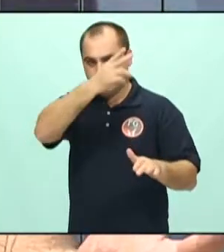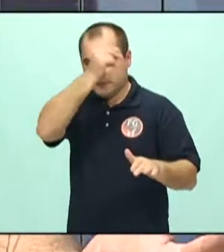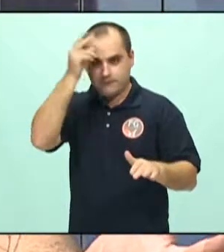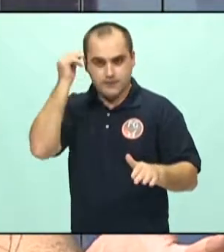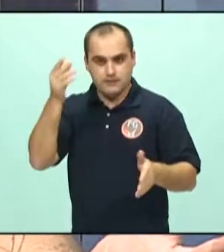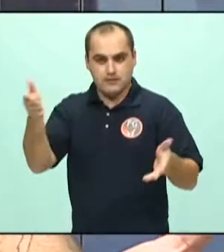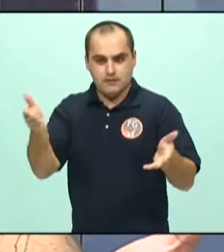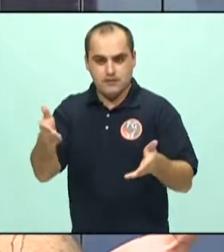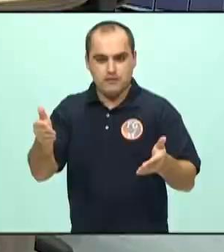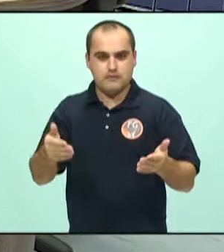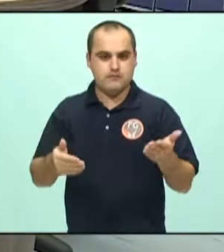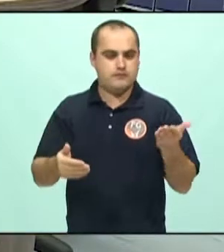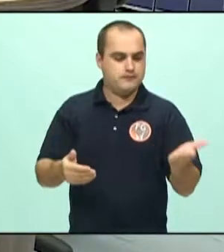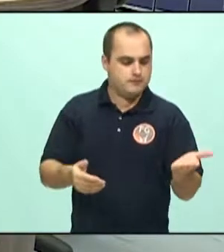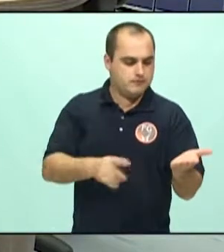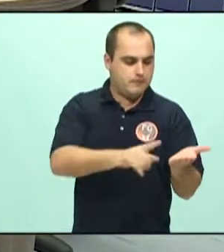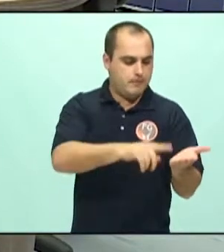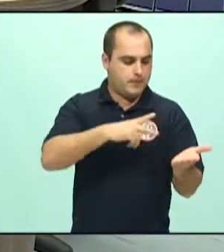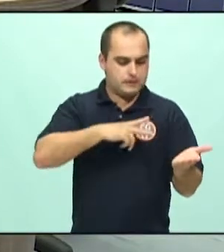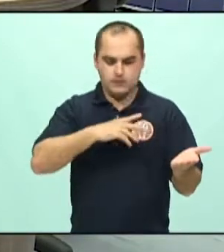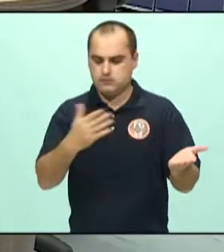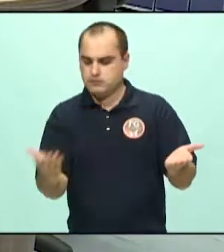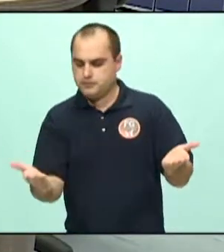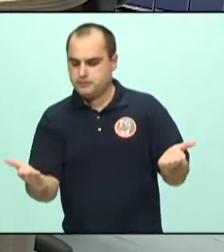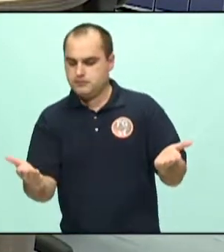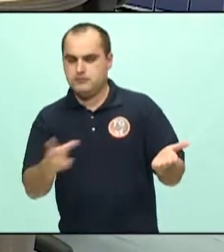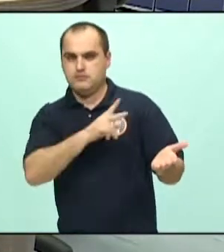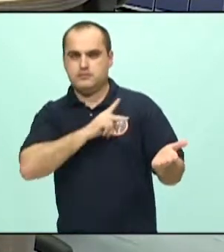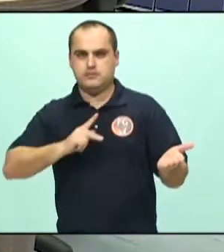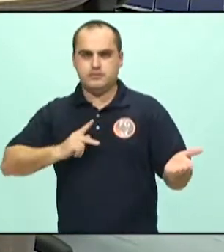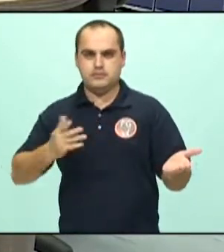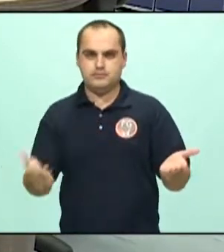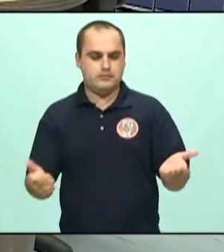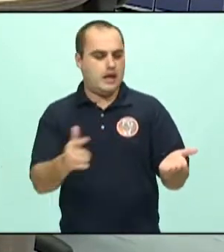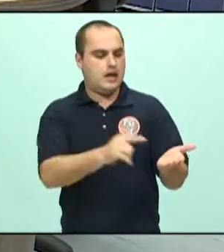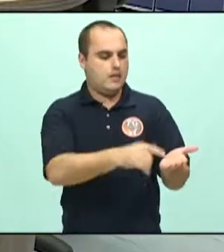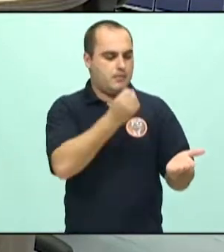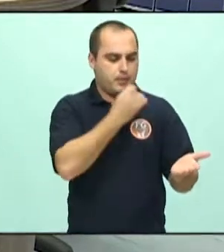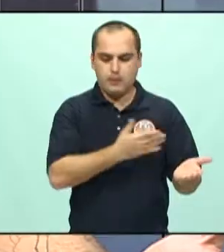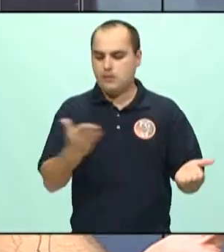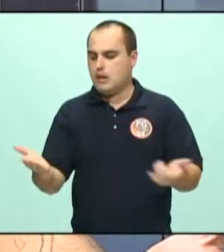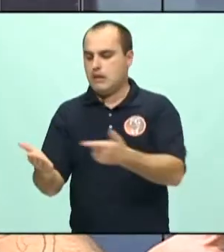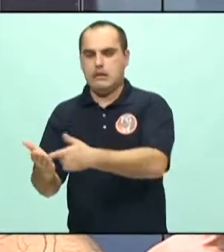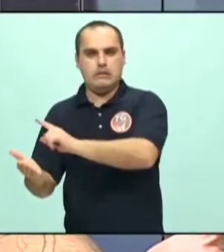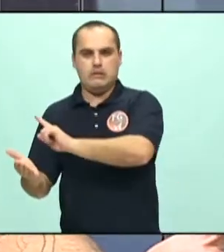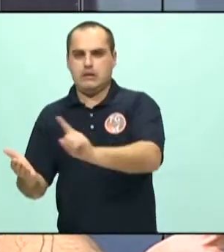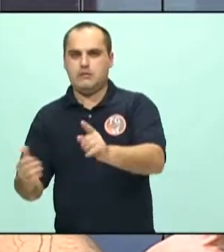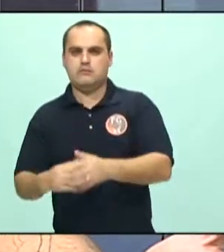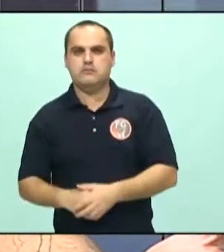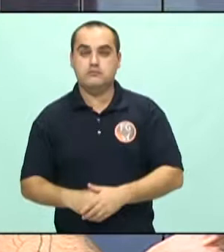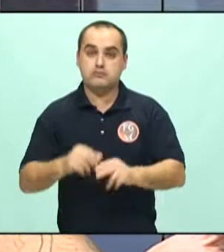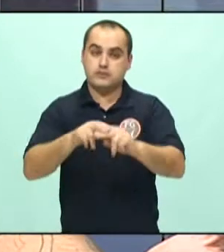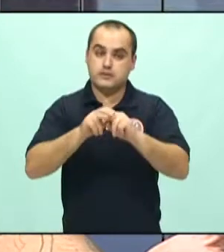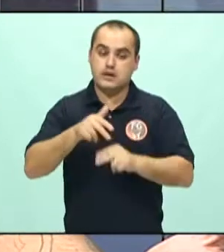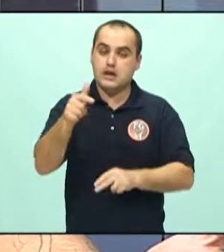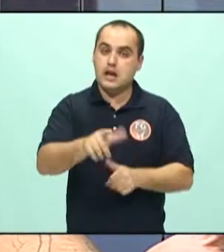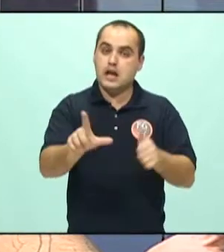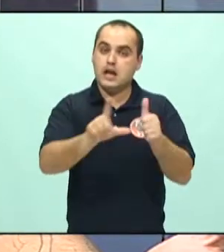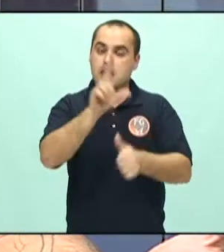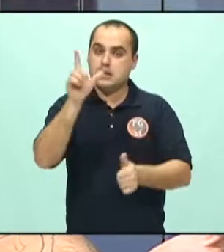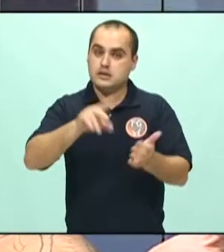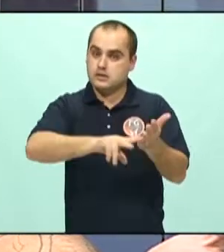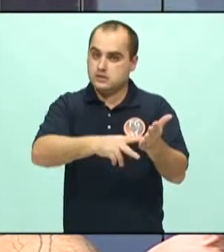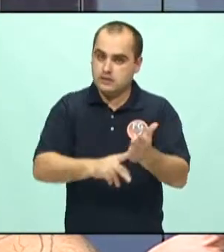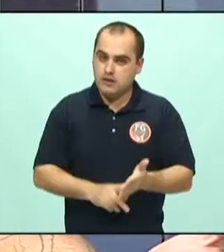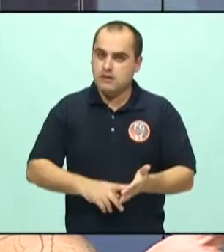mesa a diferença do privado e do público, porque o privado é bom, o público não é. E a gente como liderança sindical, e a gente vive na própria